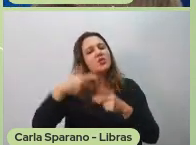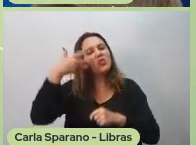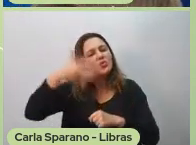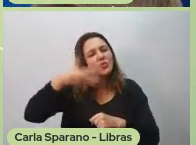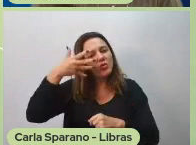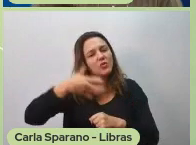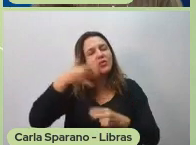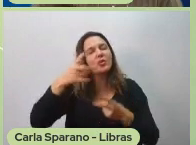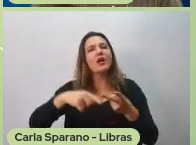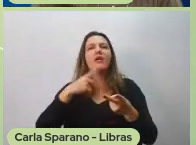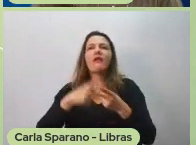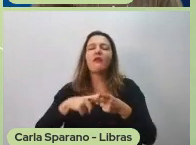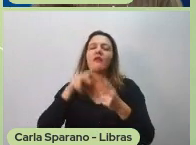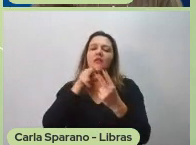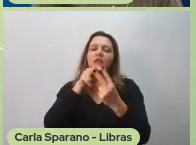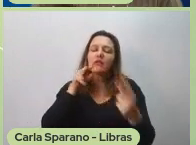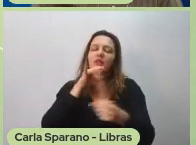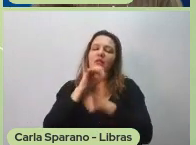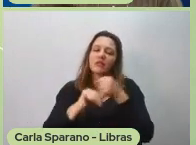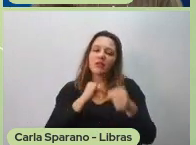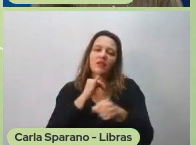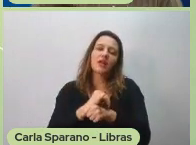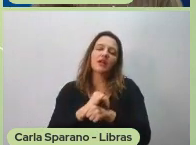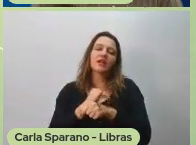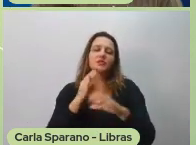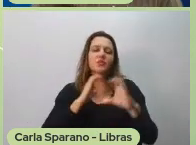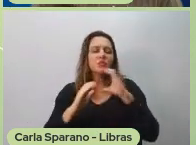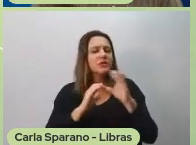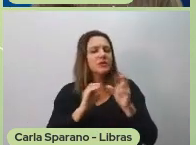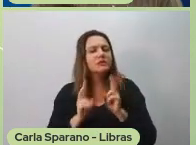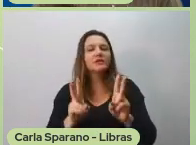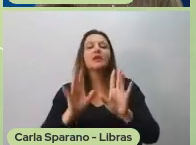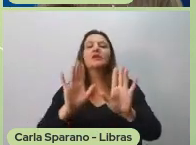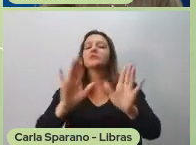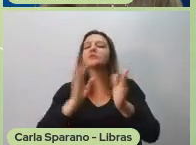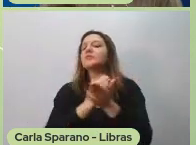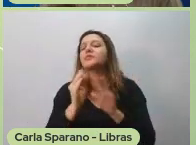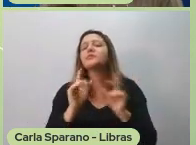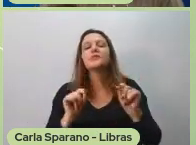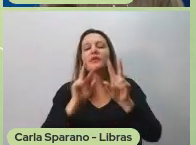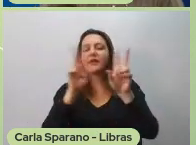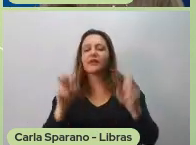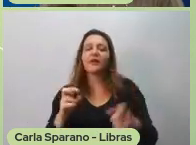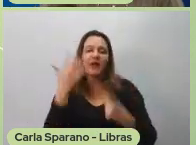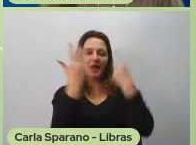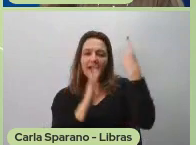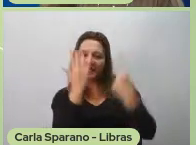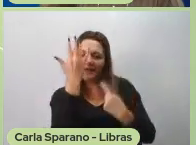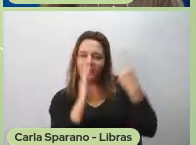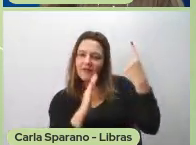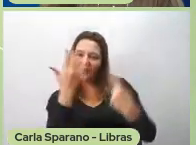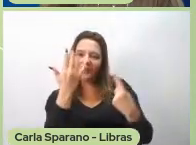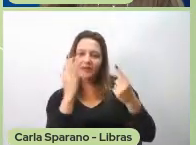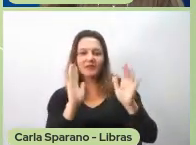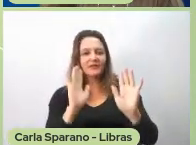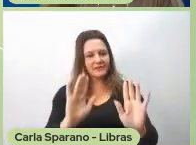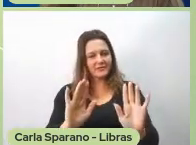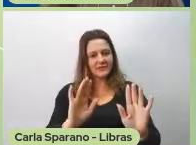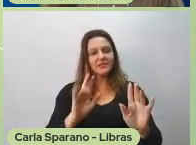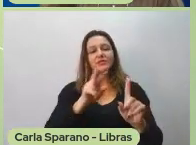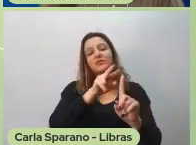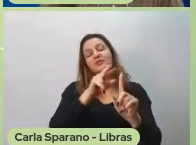comunicação constante, só que a gente começou a fazer assim, carnaval. A gente não fala do carnaval, a gente fala do carnaval sob o ponto de